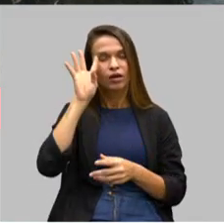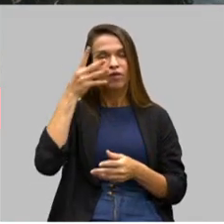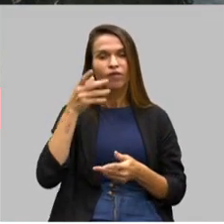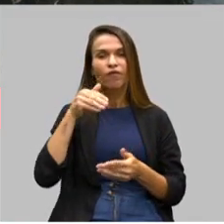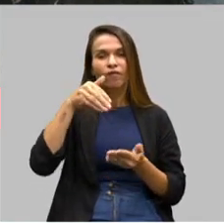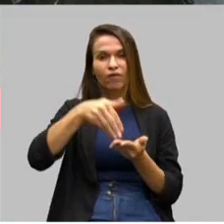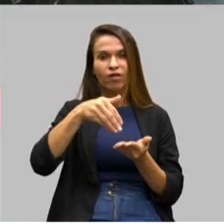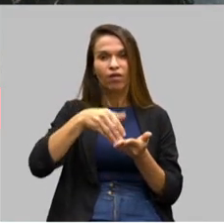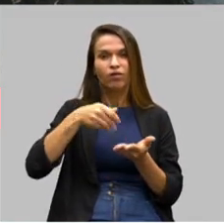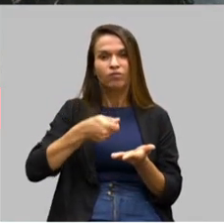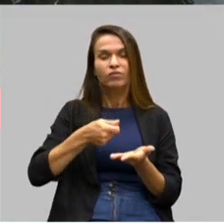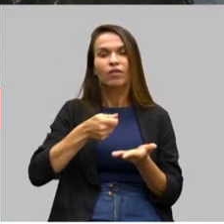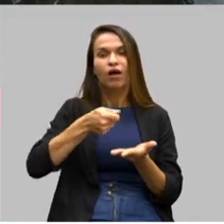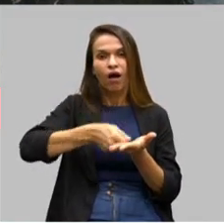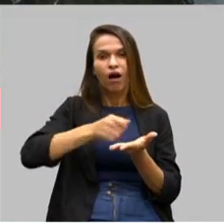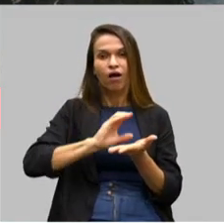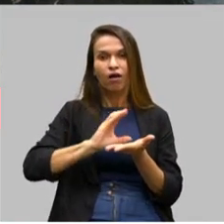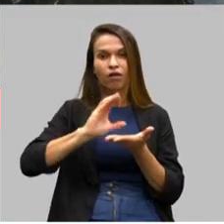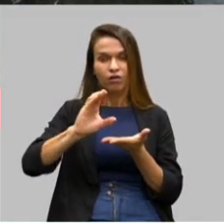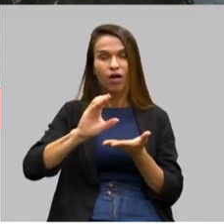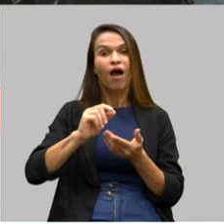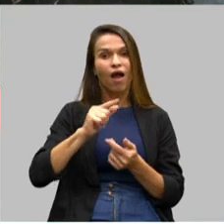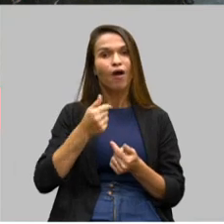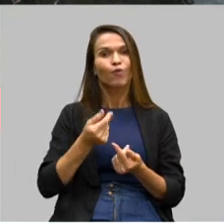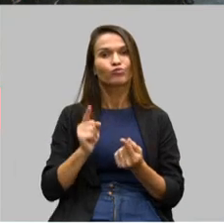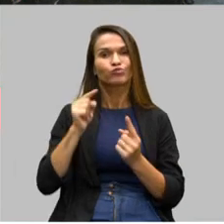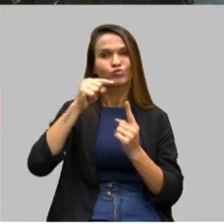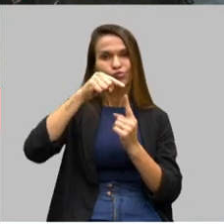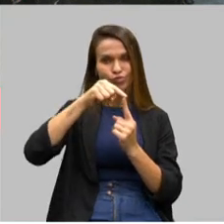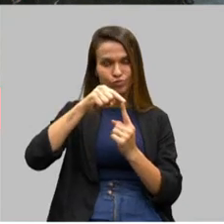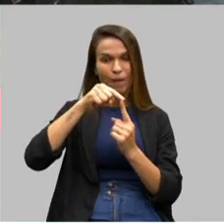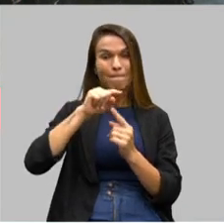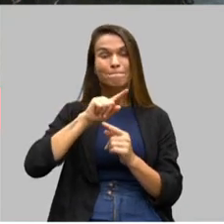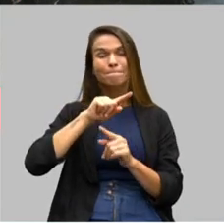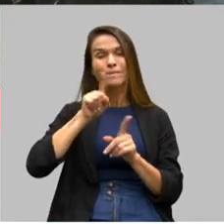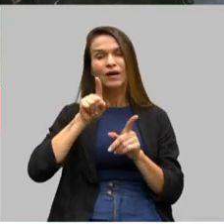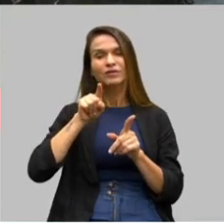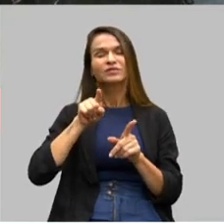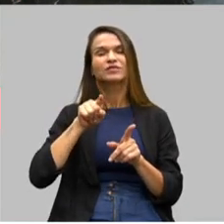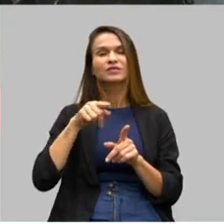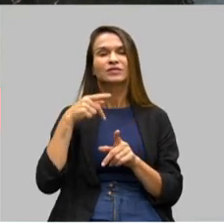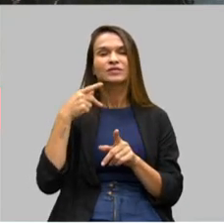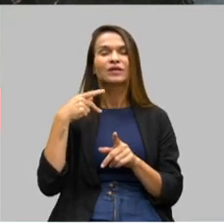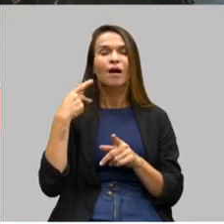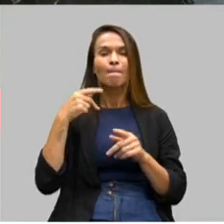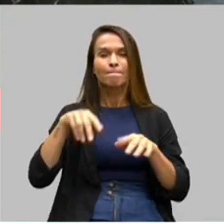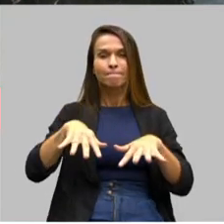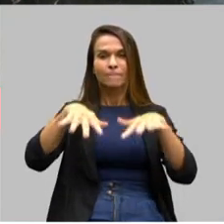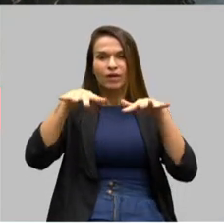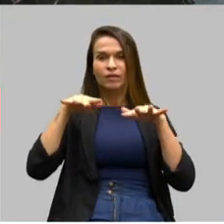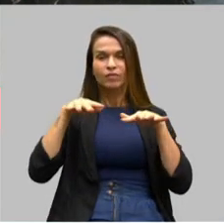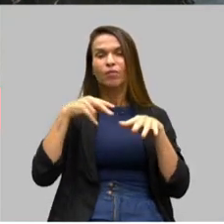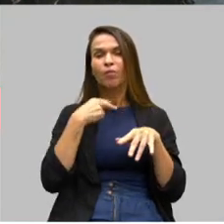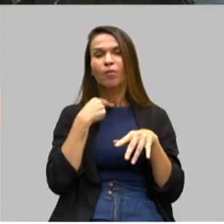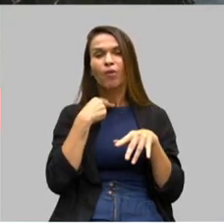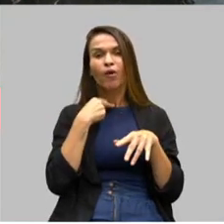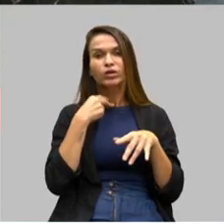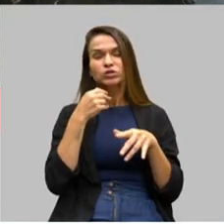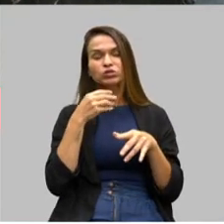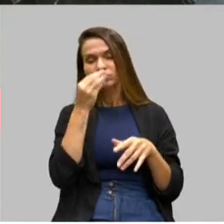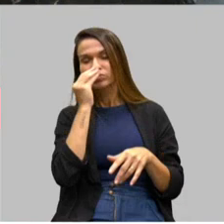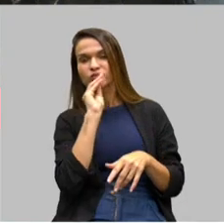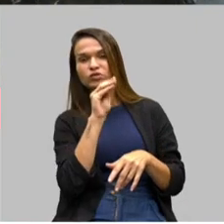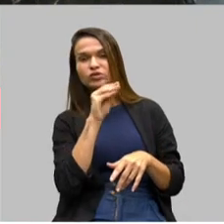dessa dívida ainda é a nossa prioridade. Mas esse Parlamento não pode fechar os olhos para outros problemas que esse